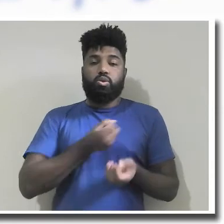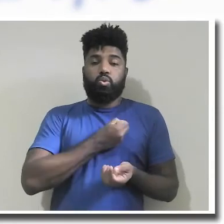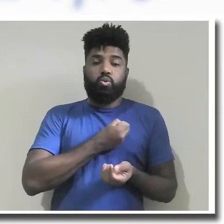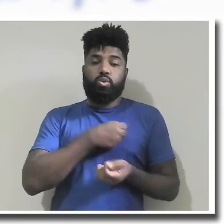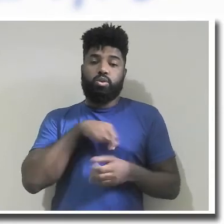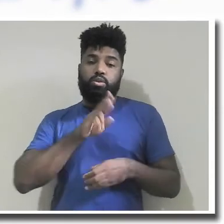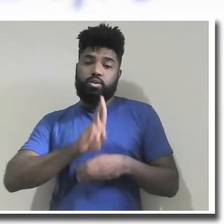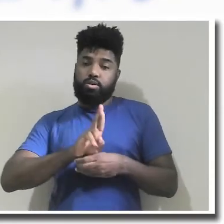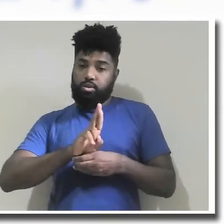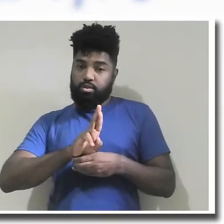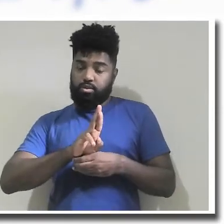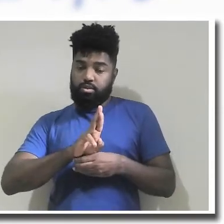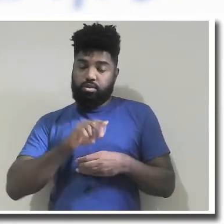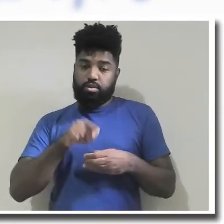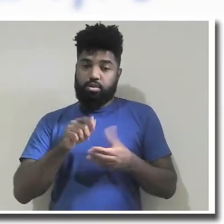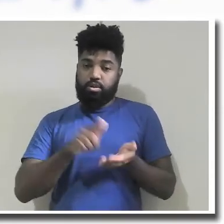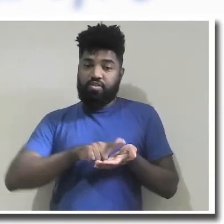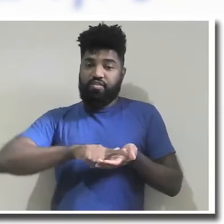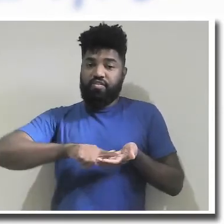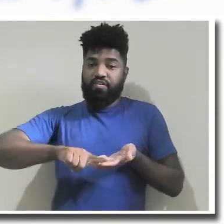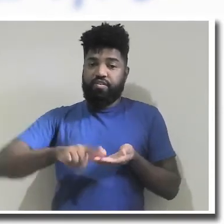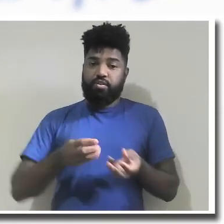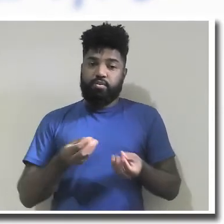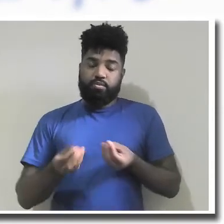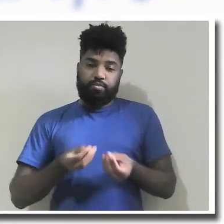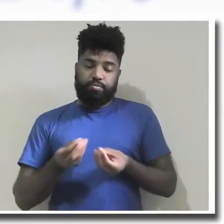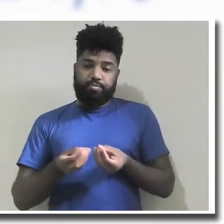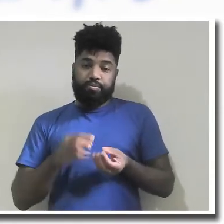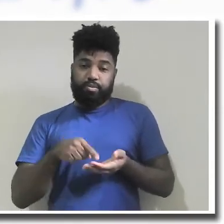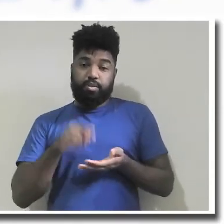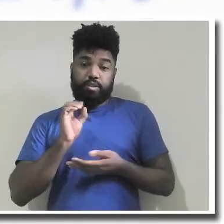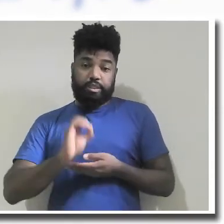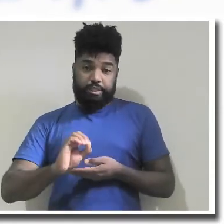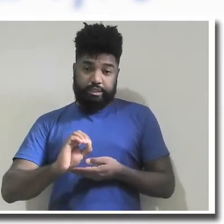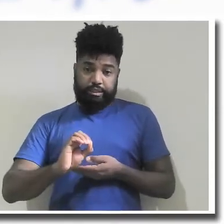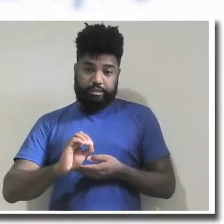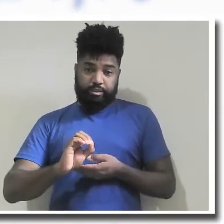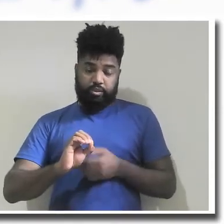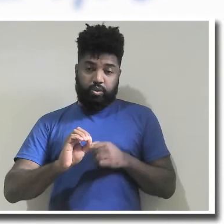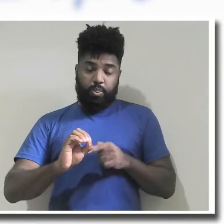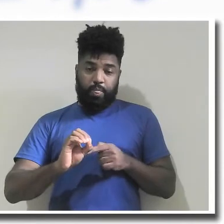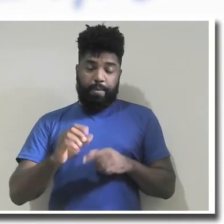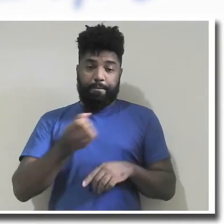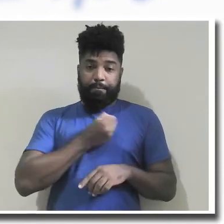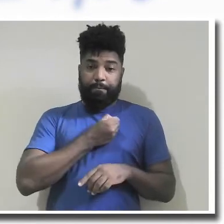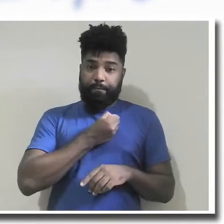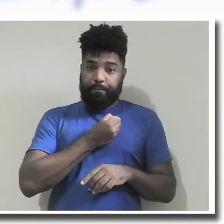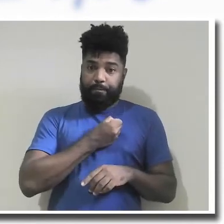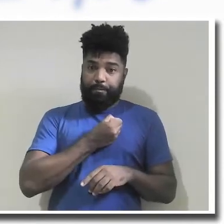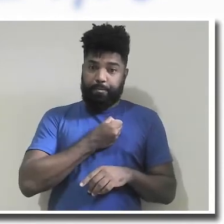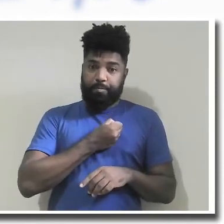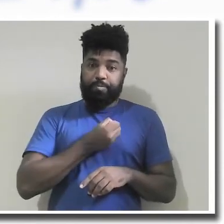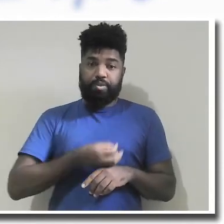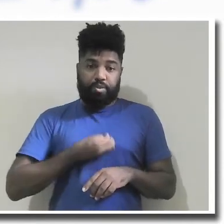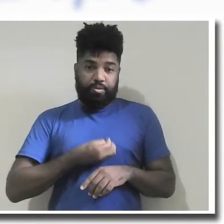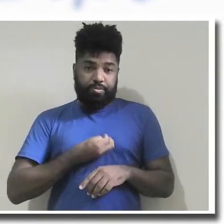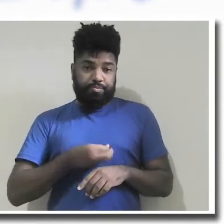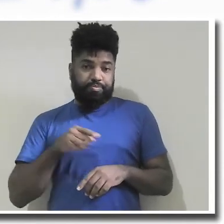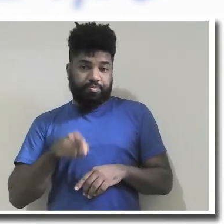reais, o elemento neutro é o zero. Então, qualquer número real